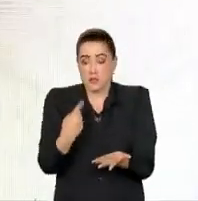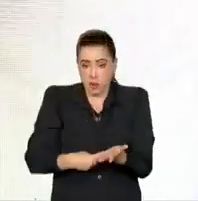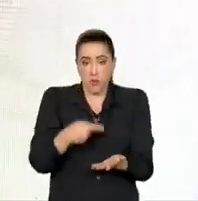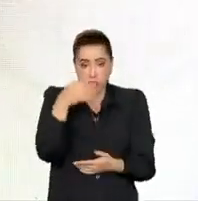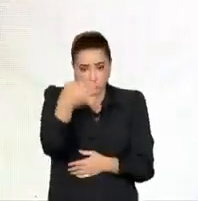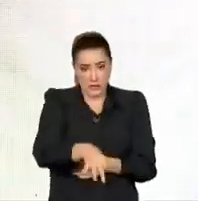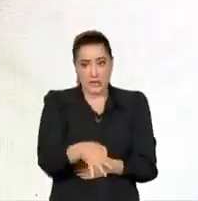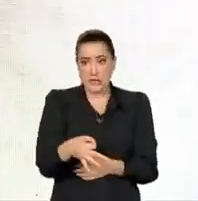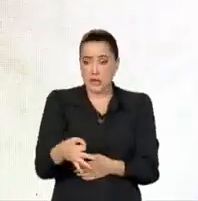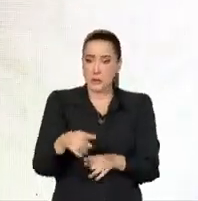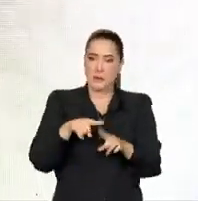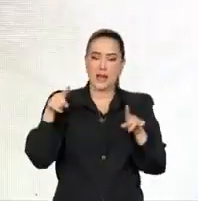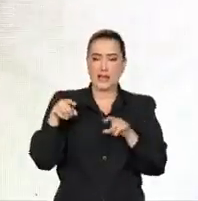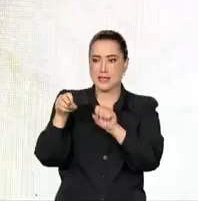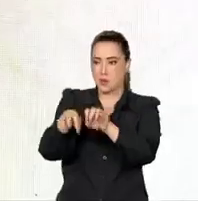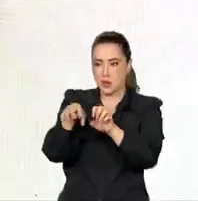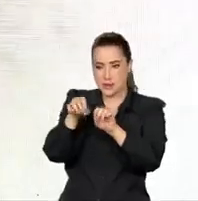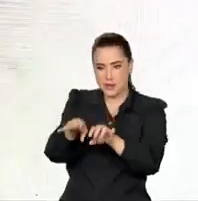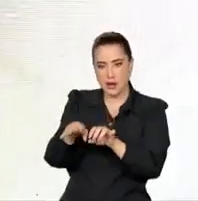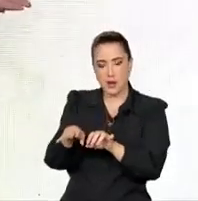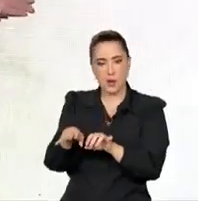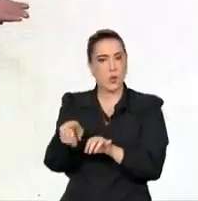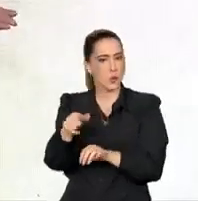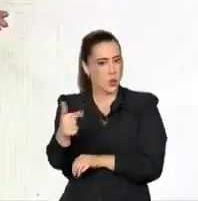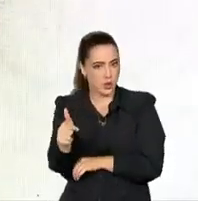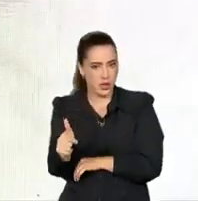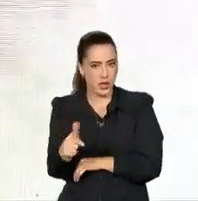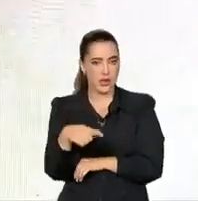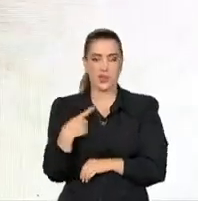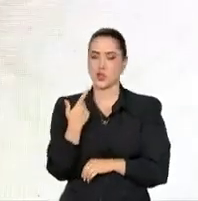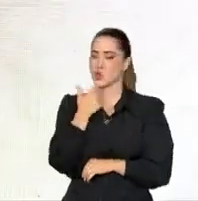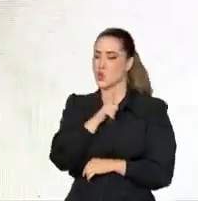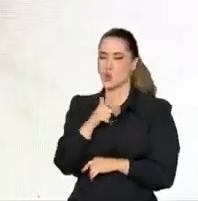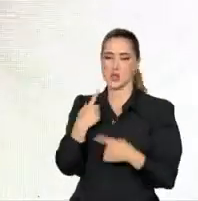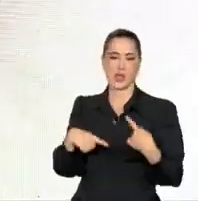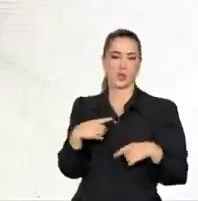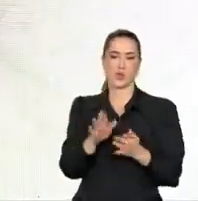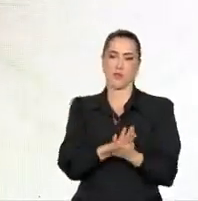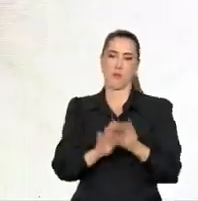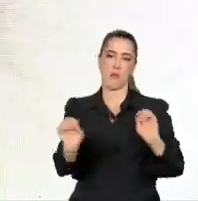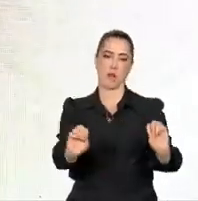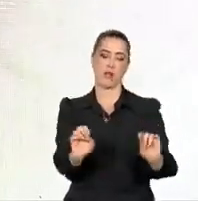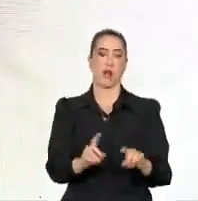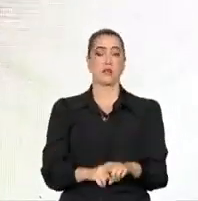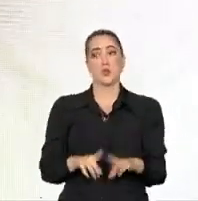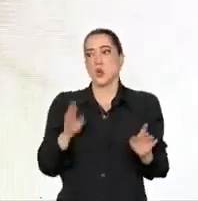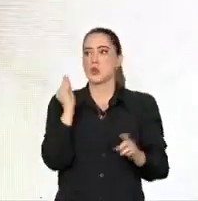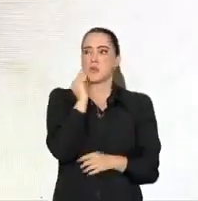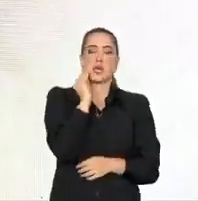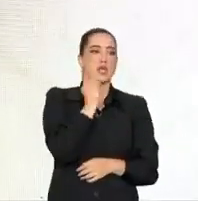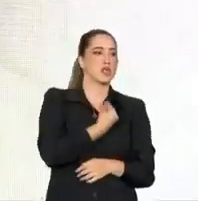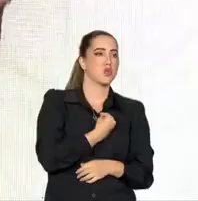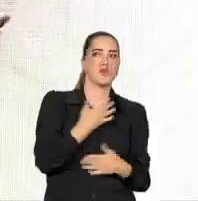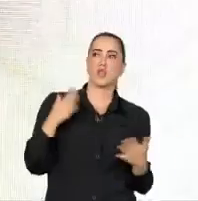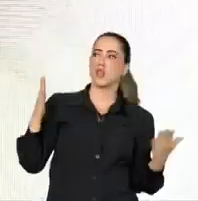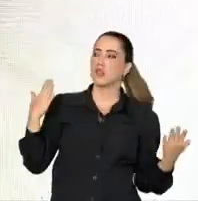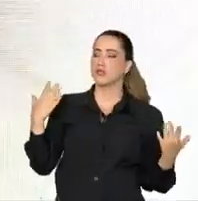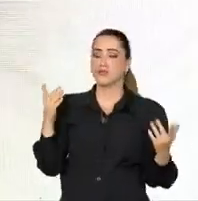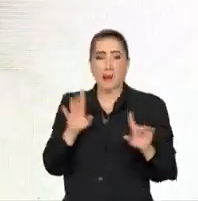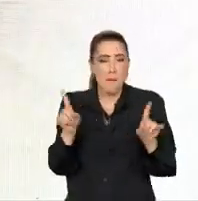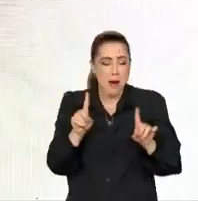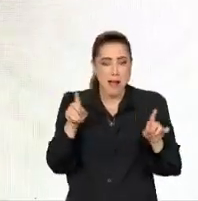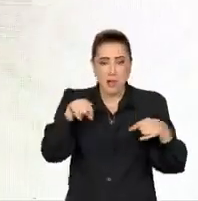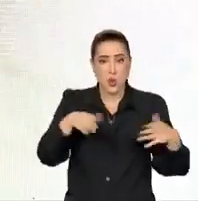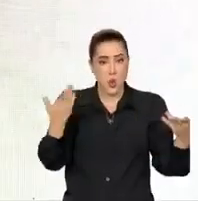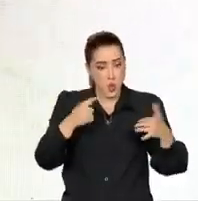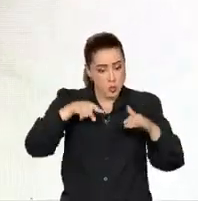sem educação, a gente não ia estar conseguindo nem fazer esse debate aqui hoje. A gente já está fazendo pelas experiências da vida, mas não assim